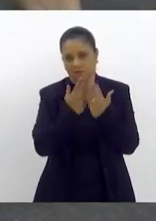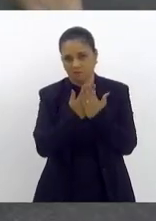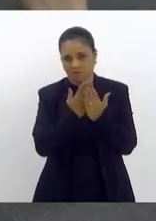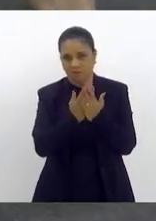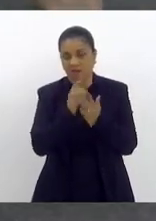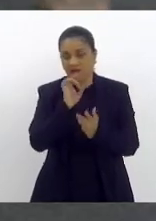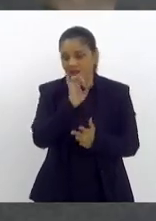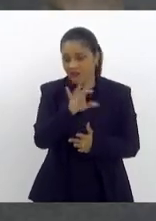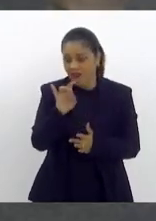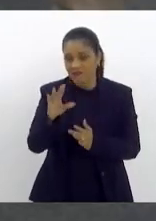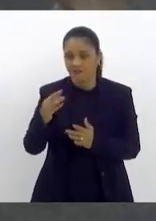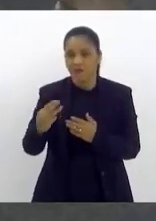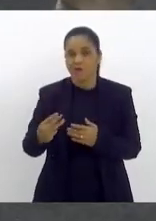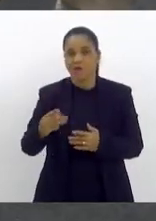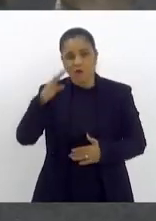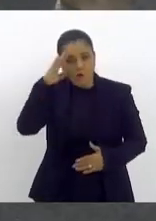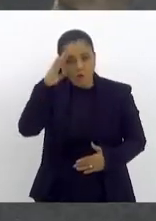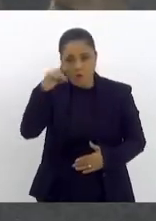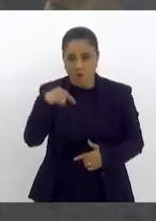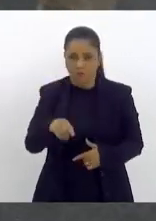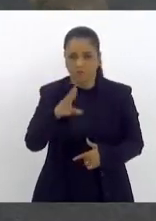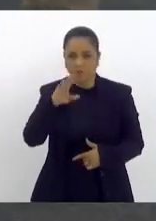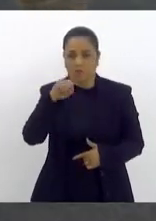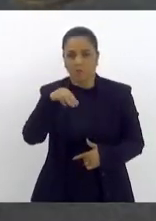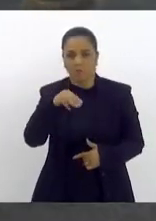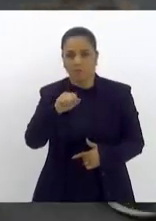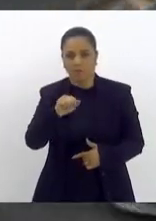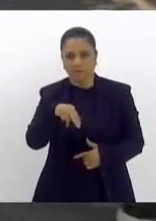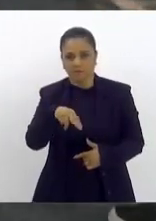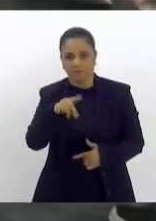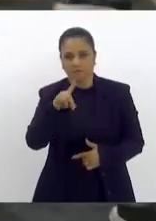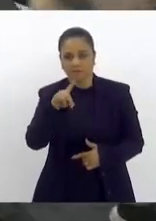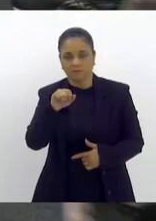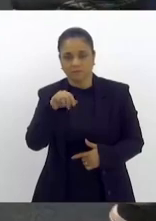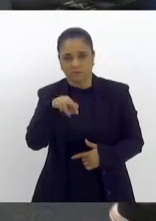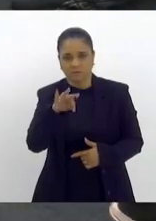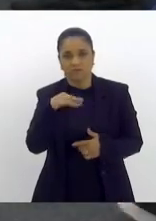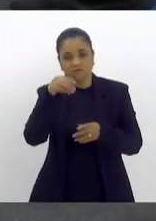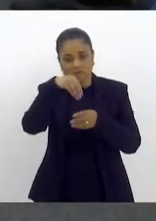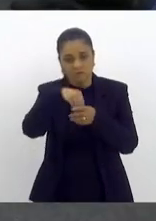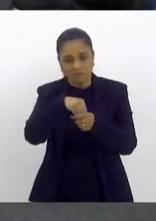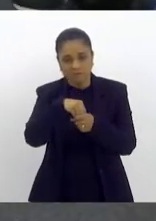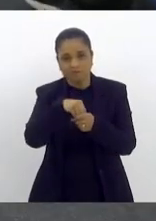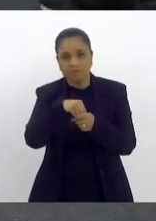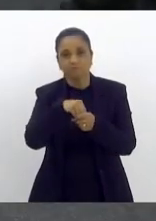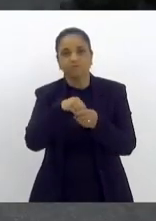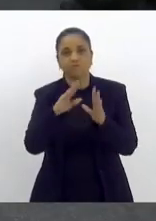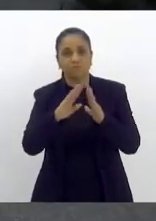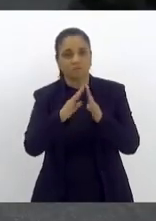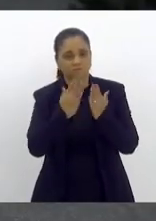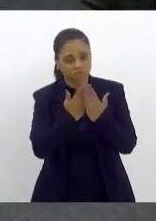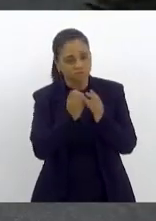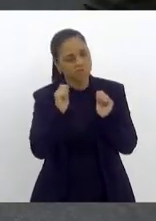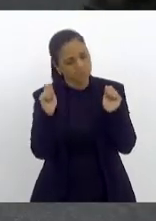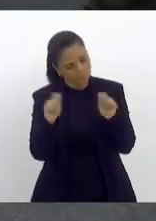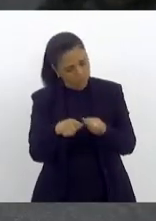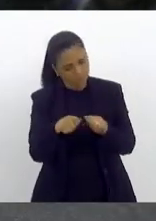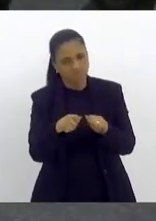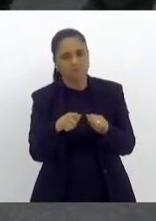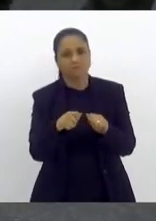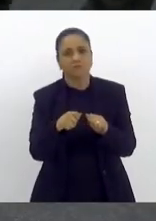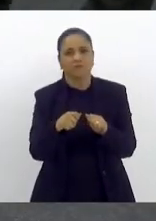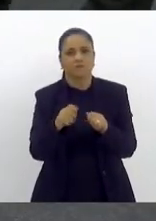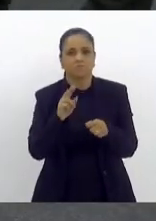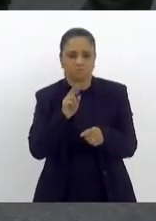comandante CPA, cada comandante pode fazer com que as nossas crianças possam ser protegidas, que nós estamos vendo coisas